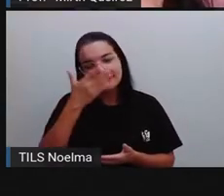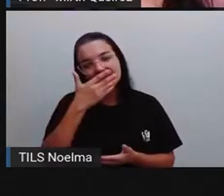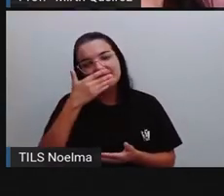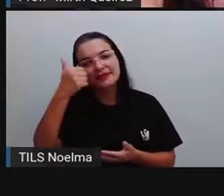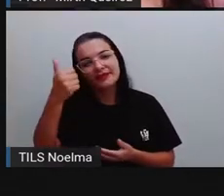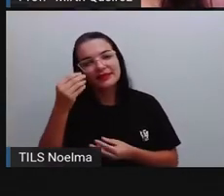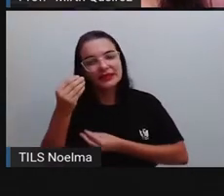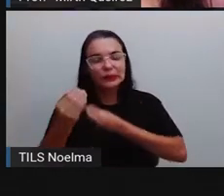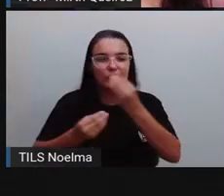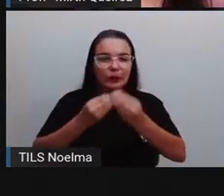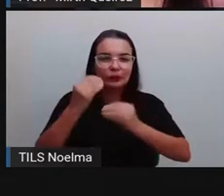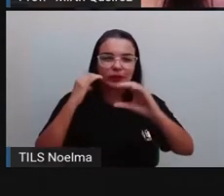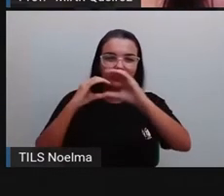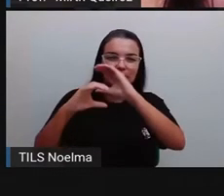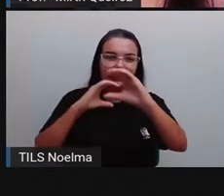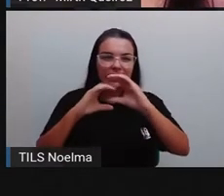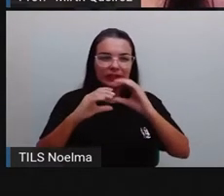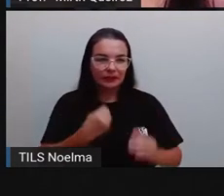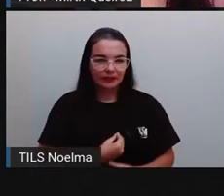de comunicação.